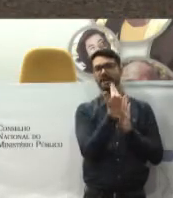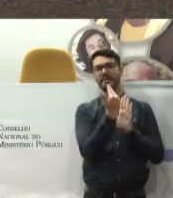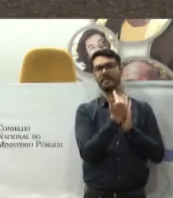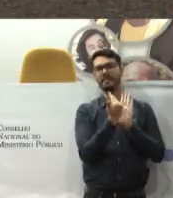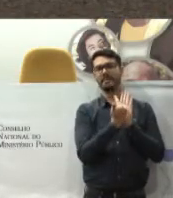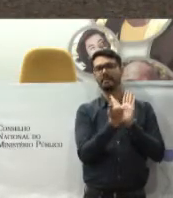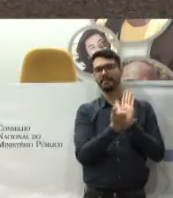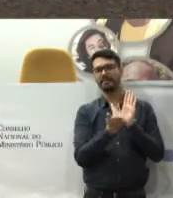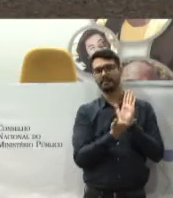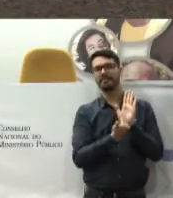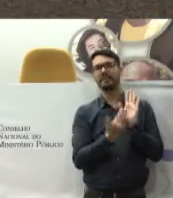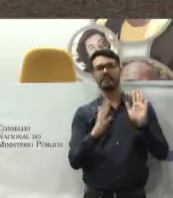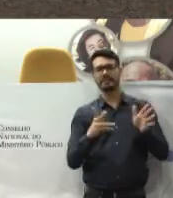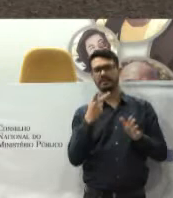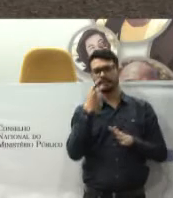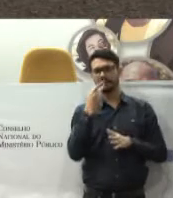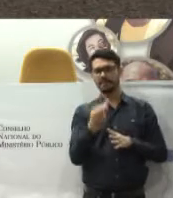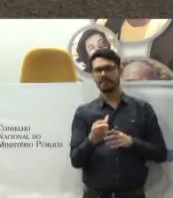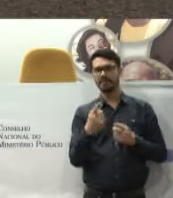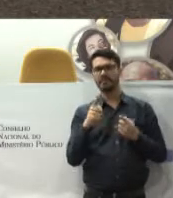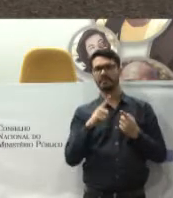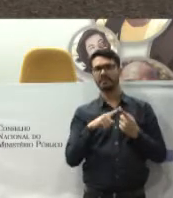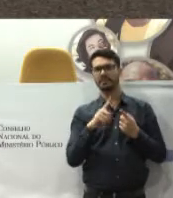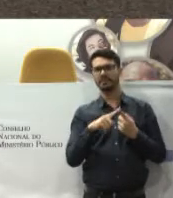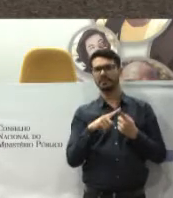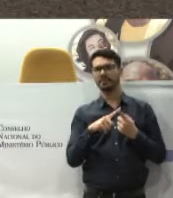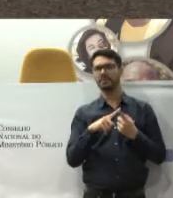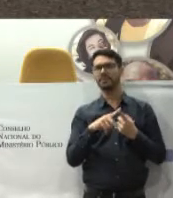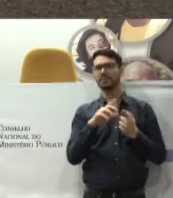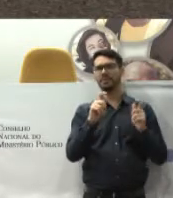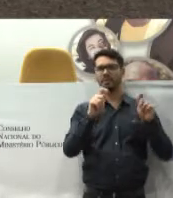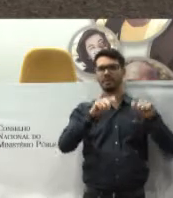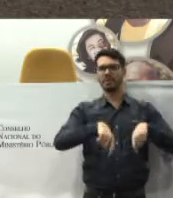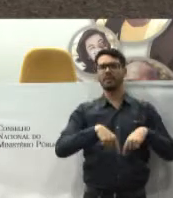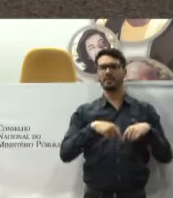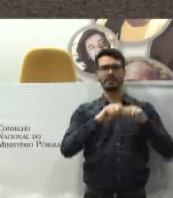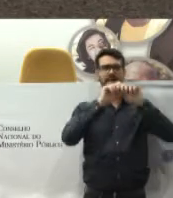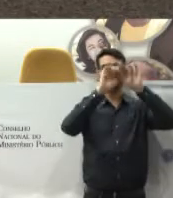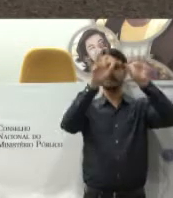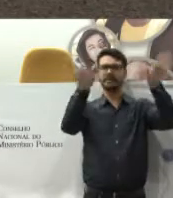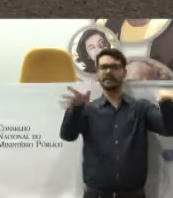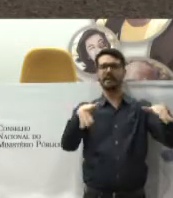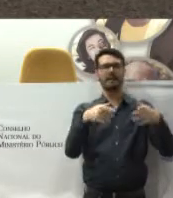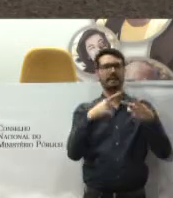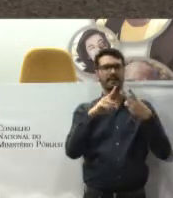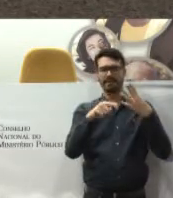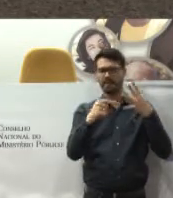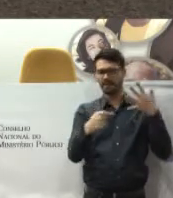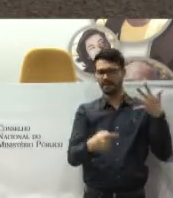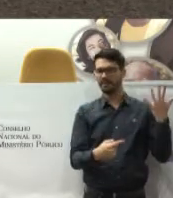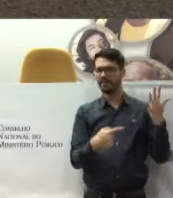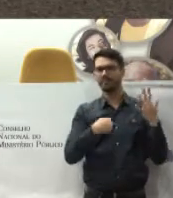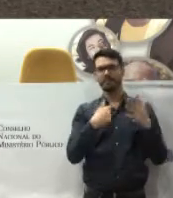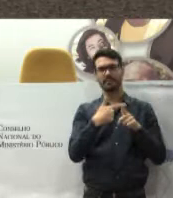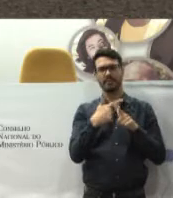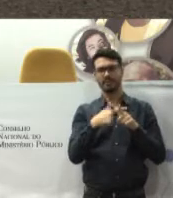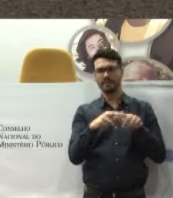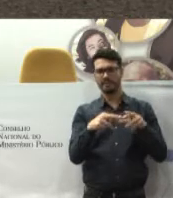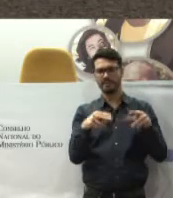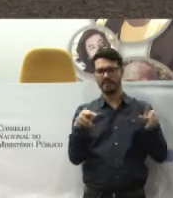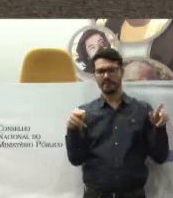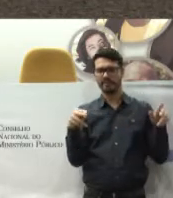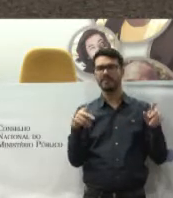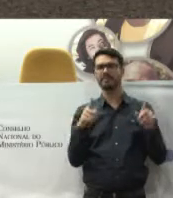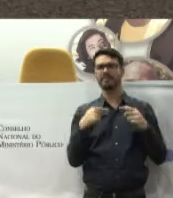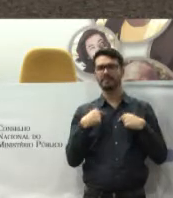palestrantes de hoje já mencionaram, superposições de competências não muito claras, etc, etc. Eu também vou pedir desculpas a vocês,